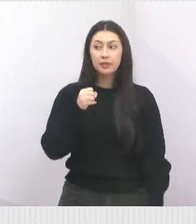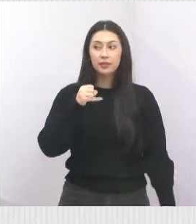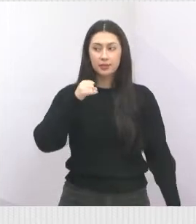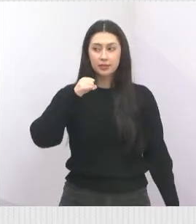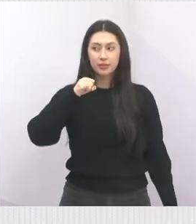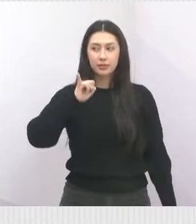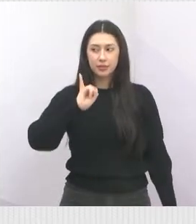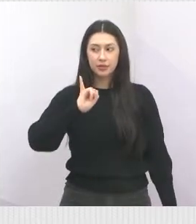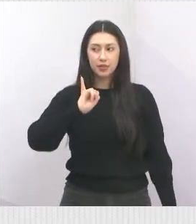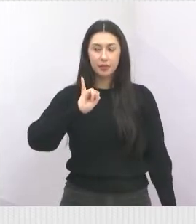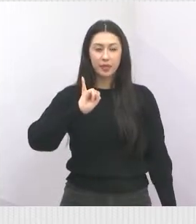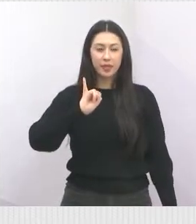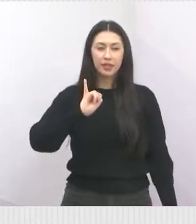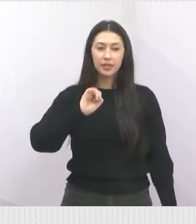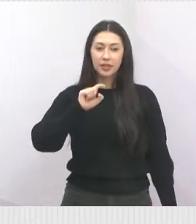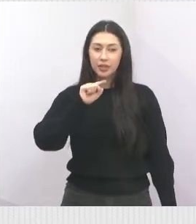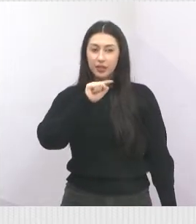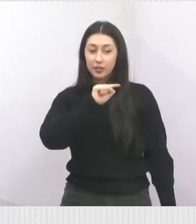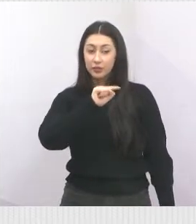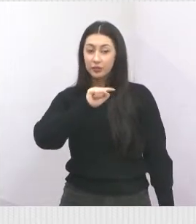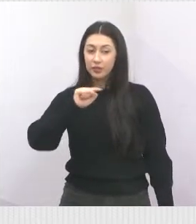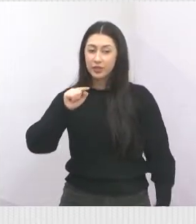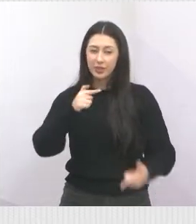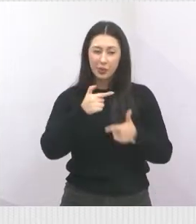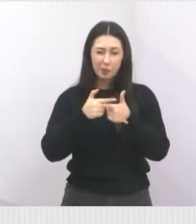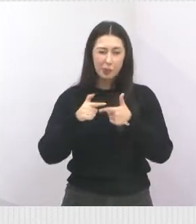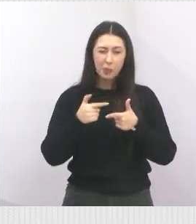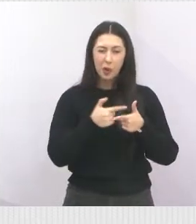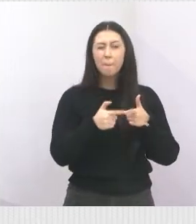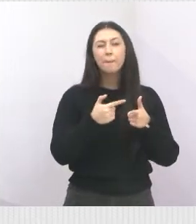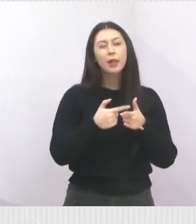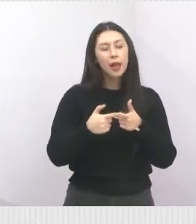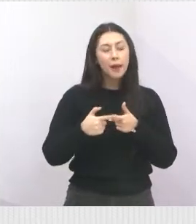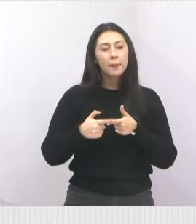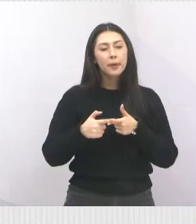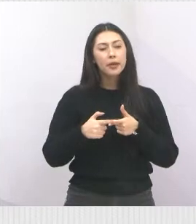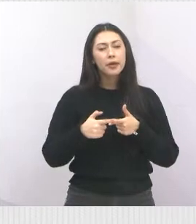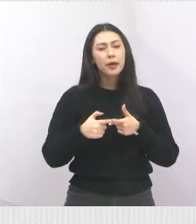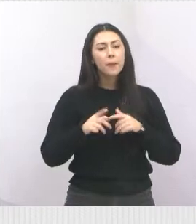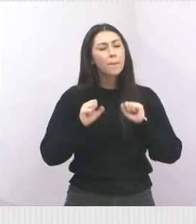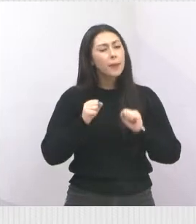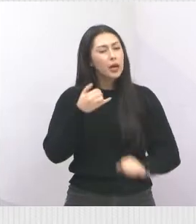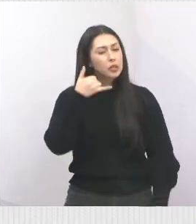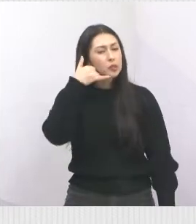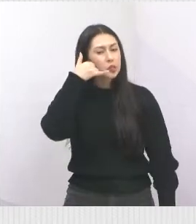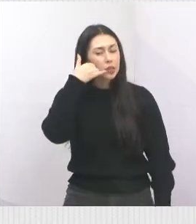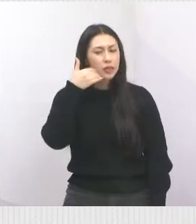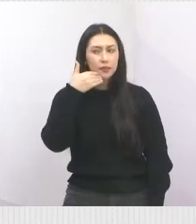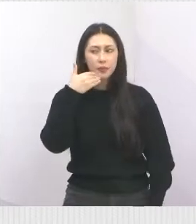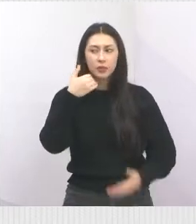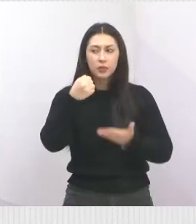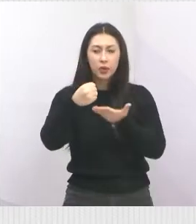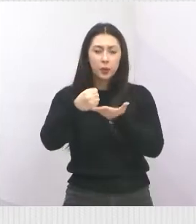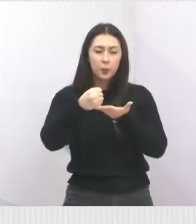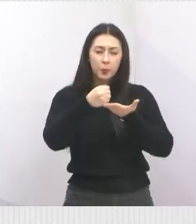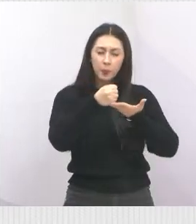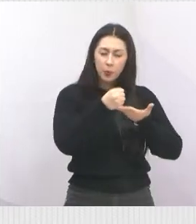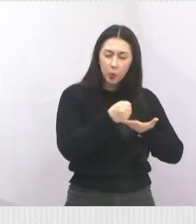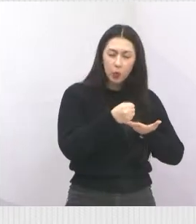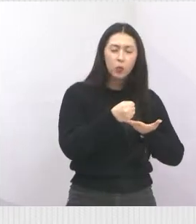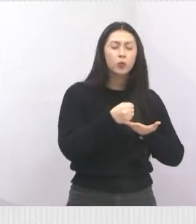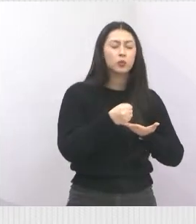denuncie as questão de colocar os números procure apoio conte para alguém de sua